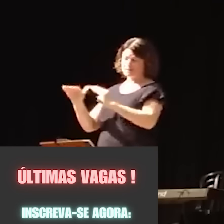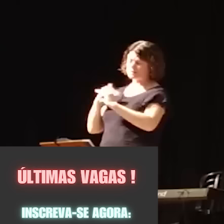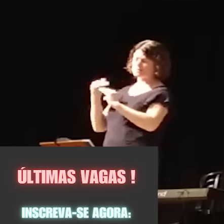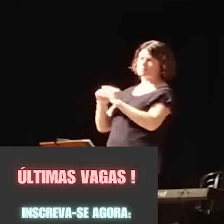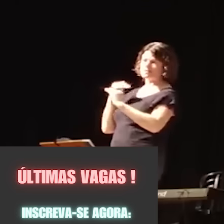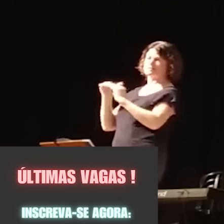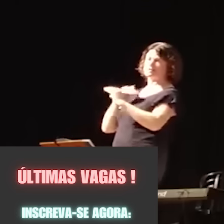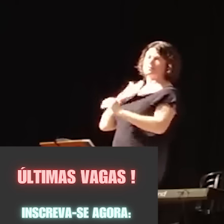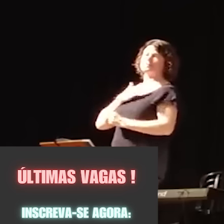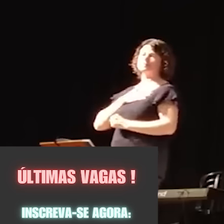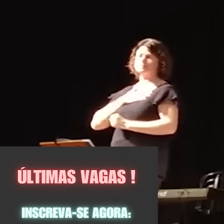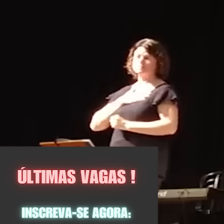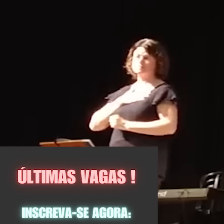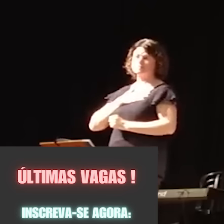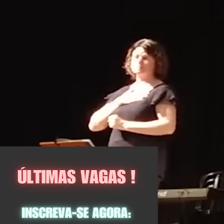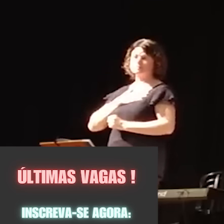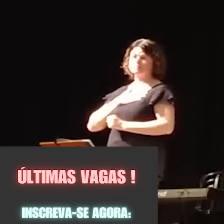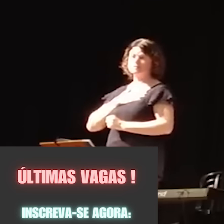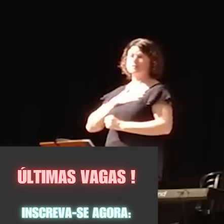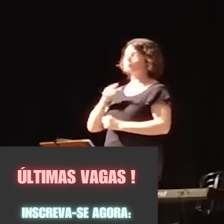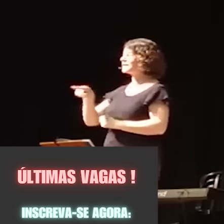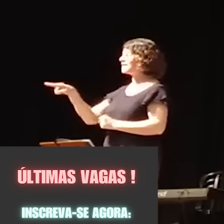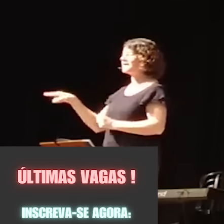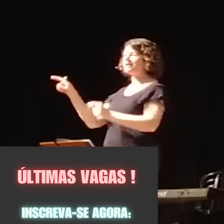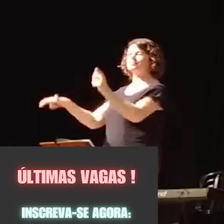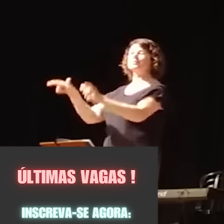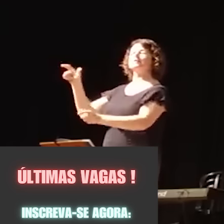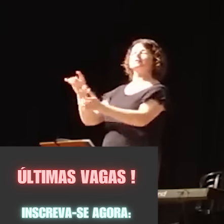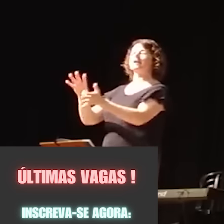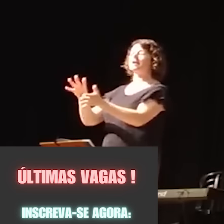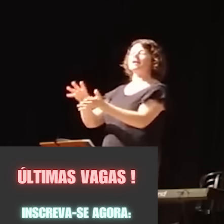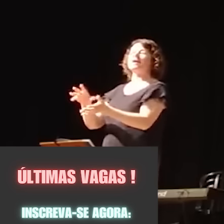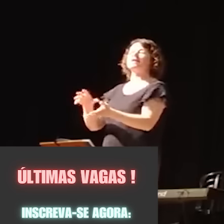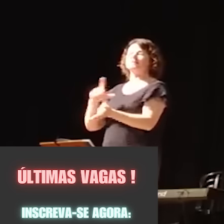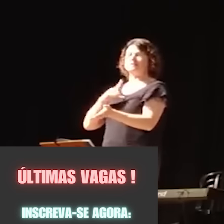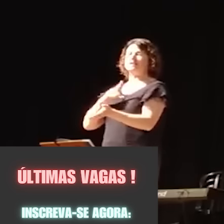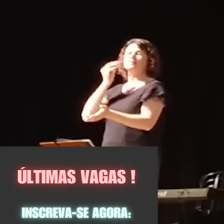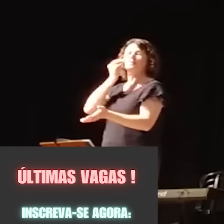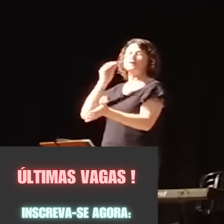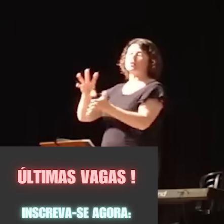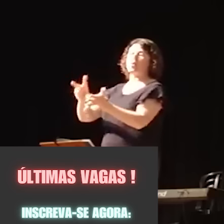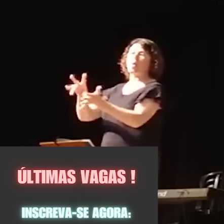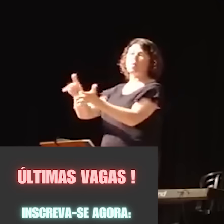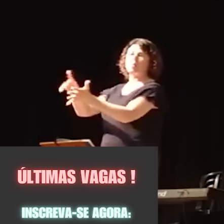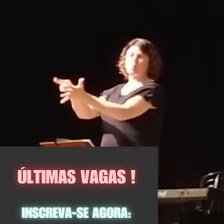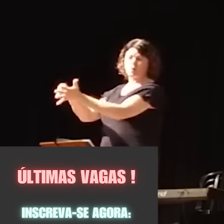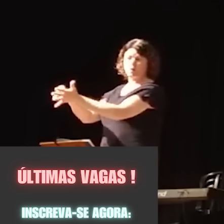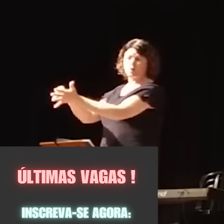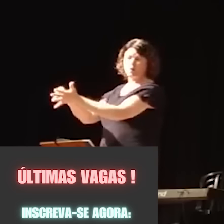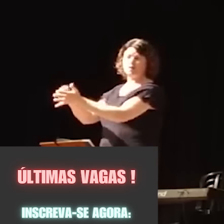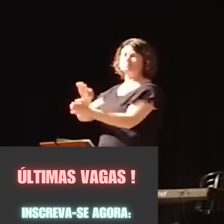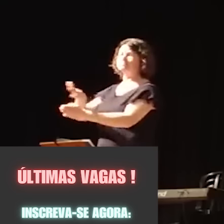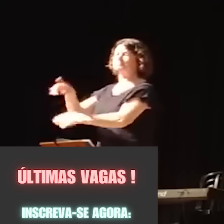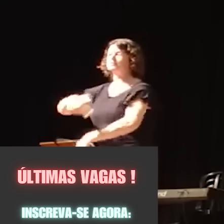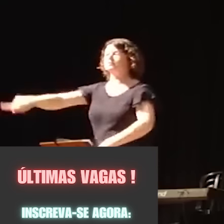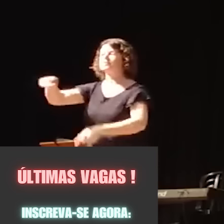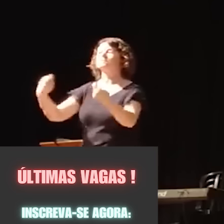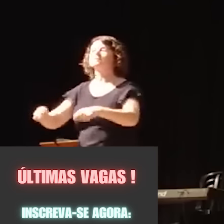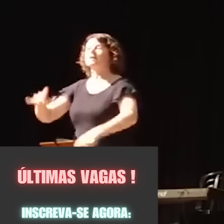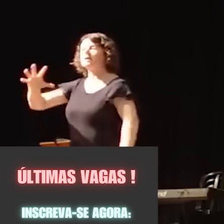aquilo que foi legado mas nós precisamos aprender a levantar nessa igreja um exército